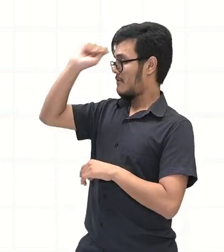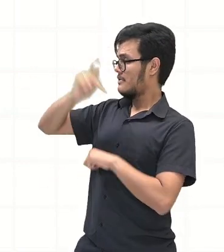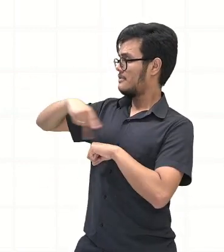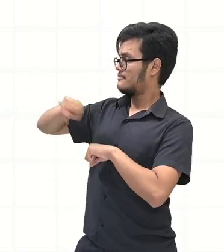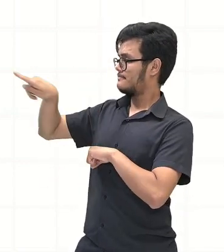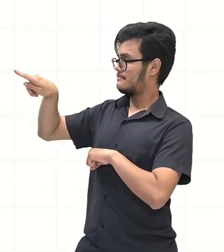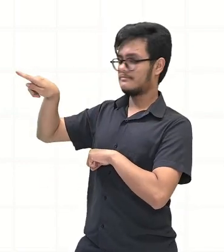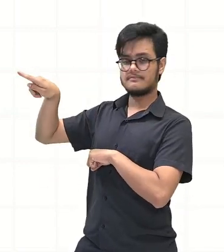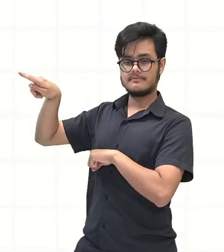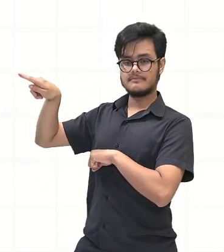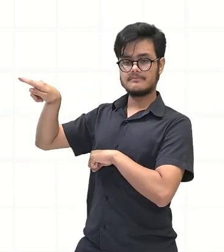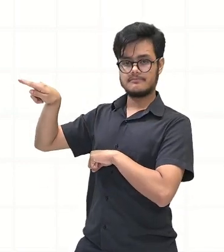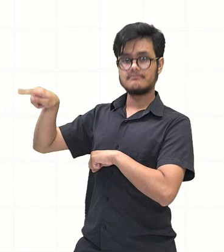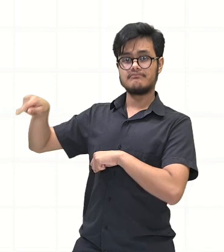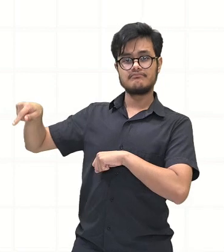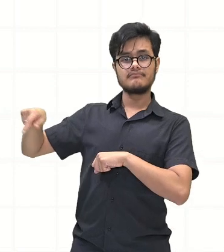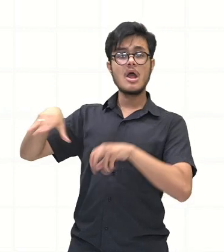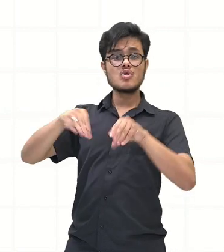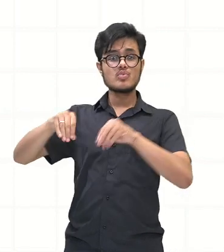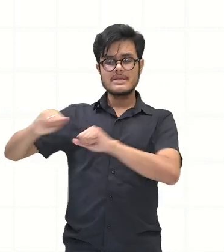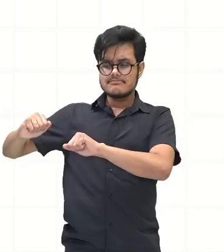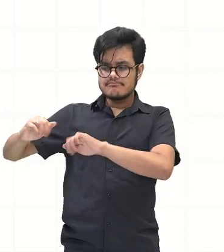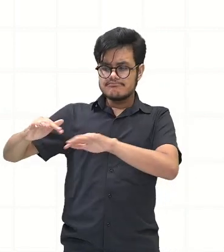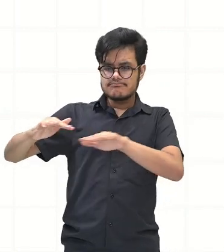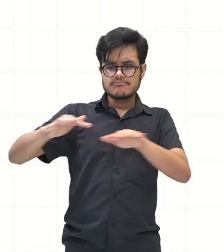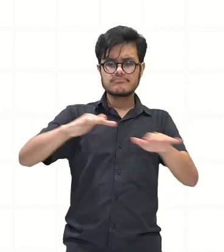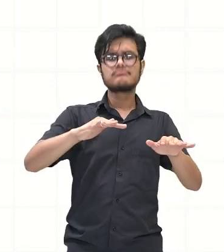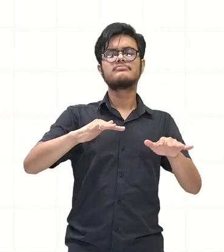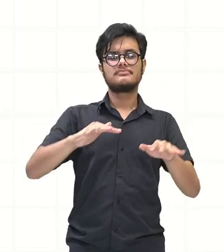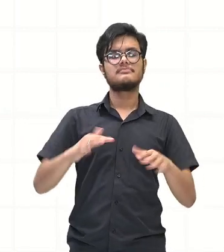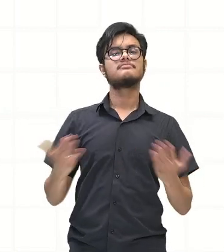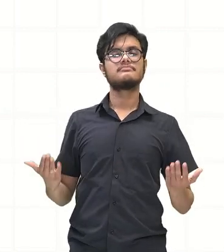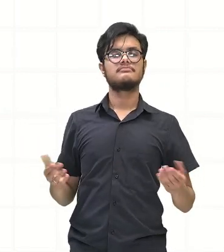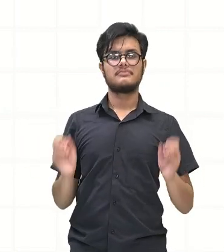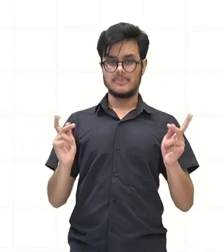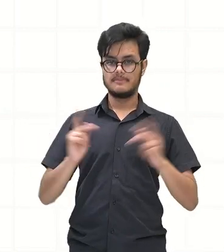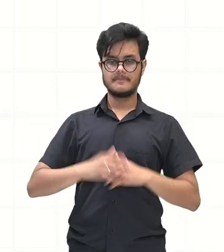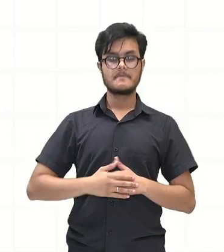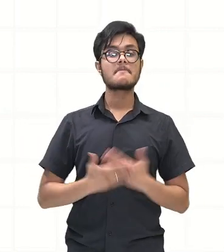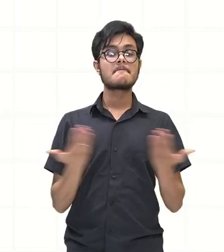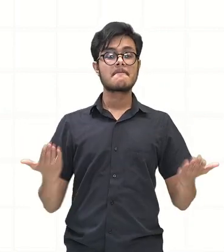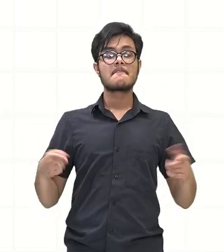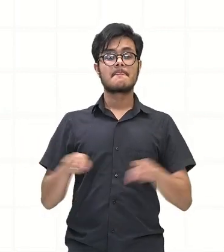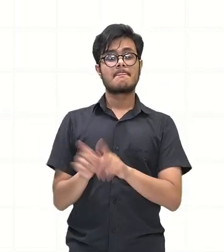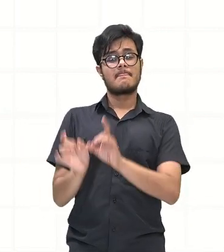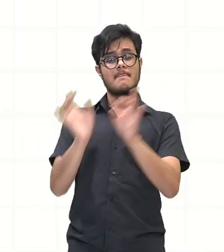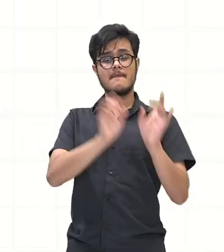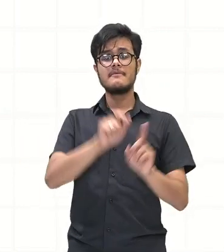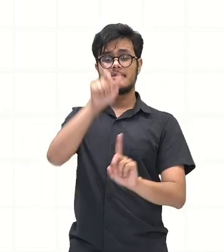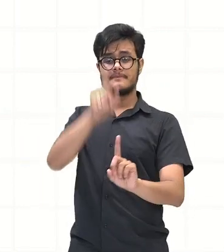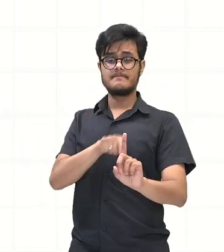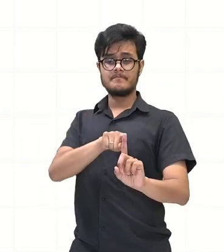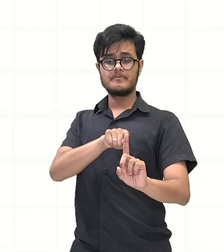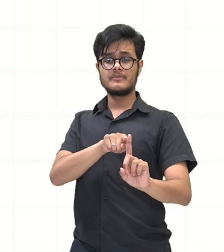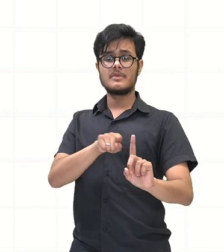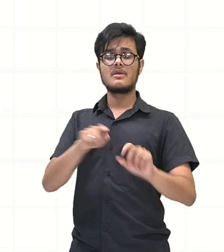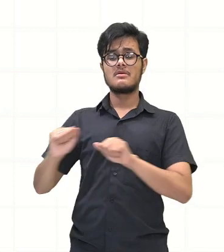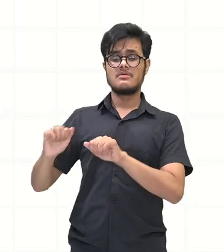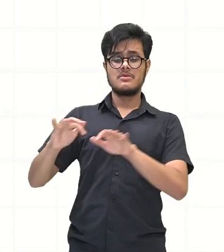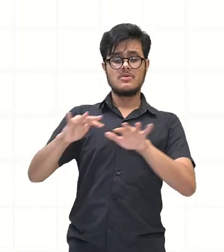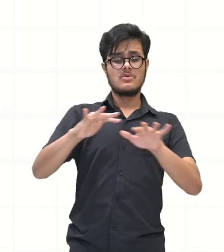negros através do Saara. Saara, para quem não sabe, é um deserto, ok? O comércio de escravizados